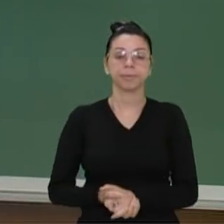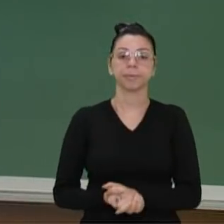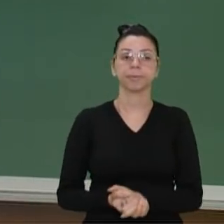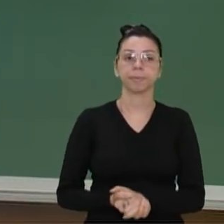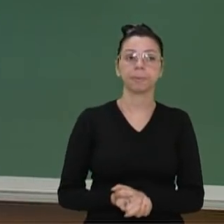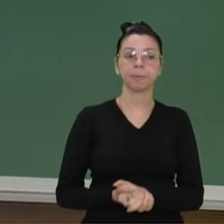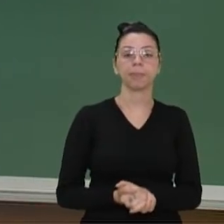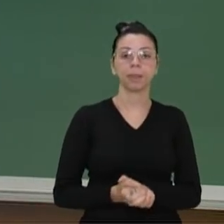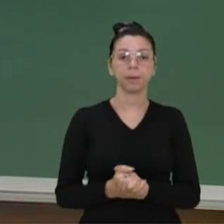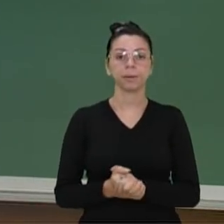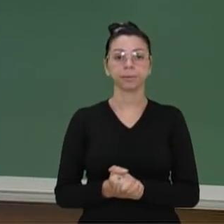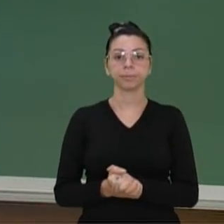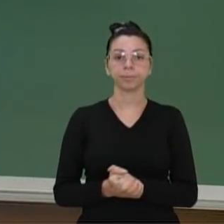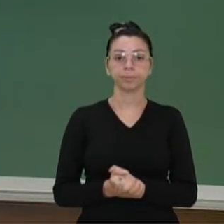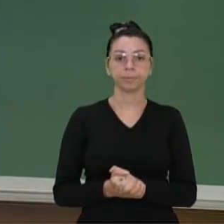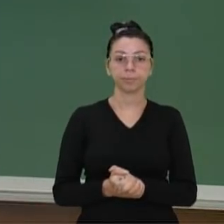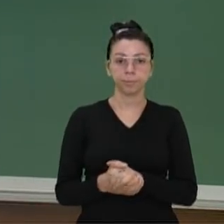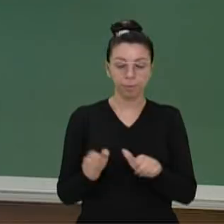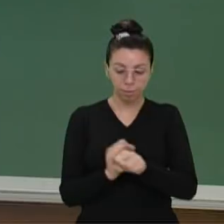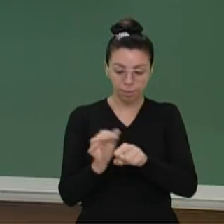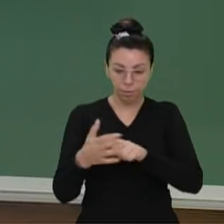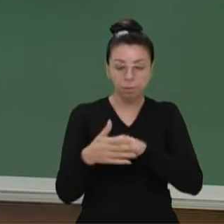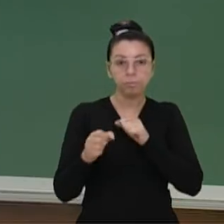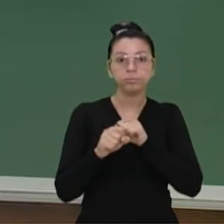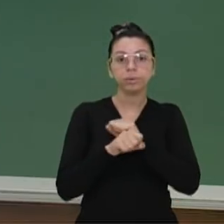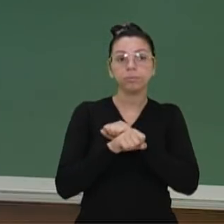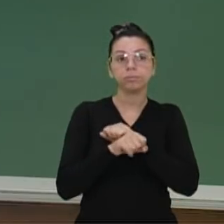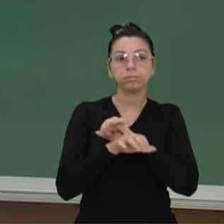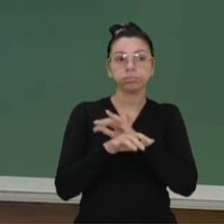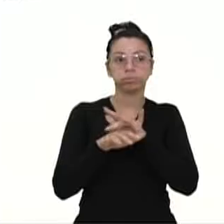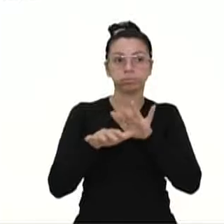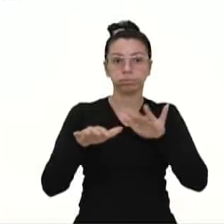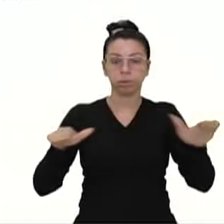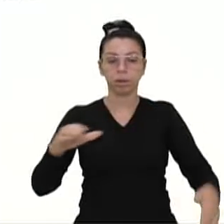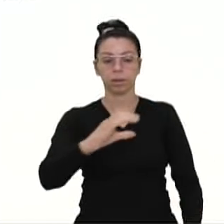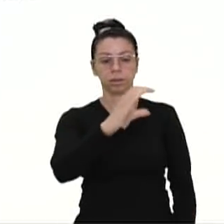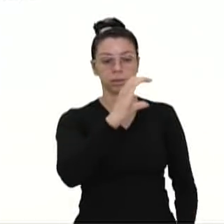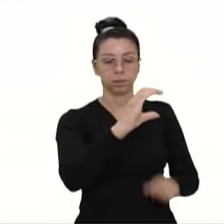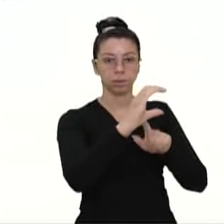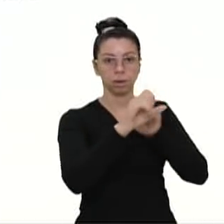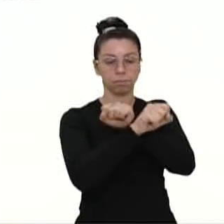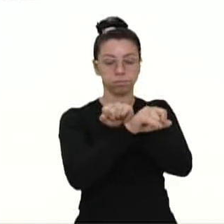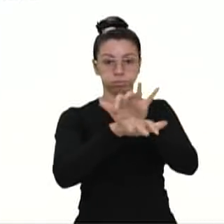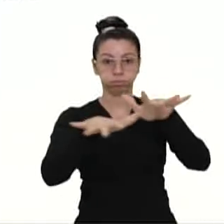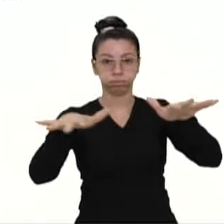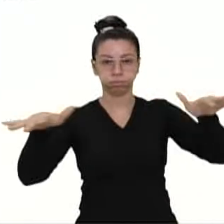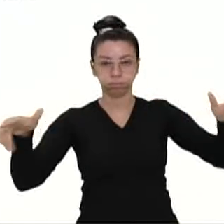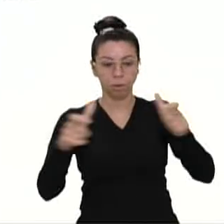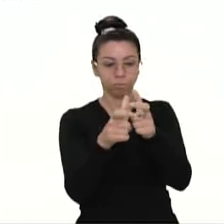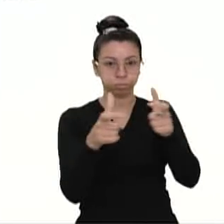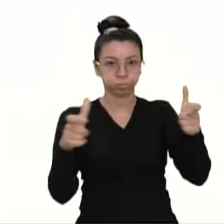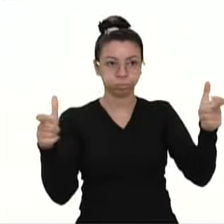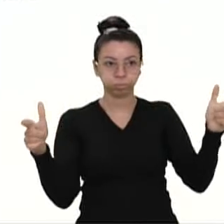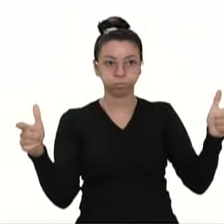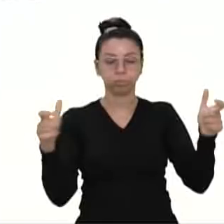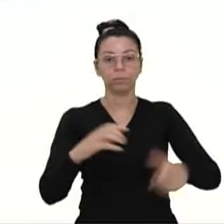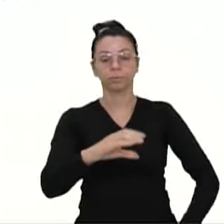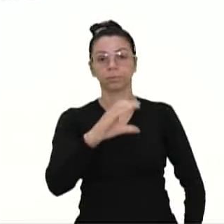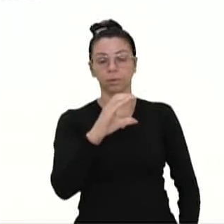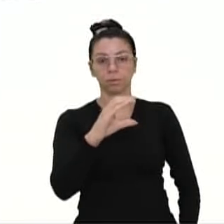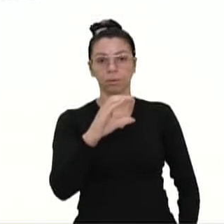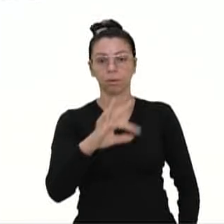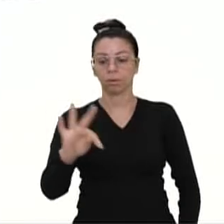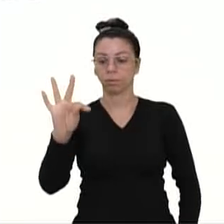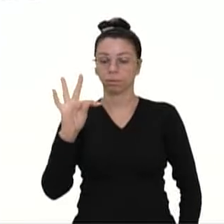Alguns dados, o crescimento exponencial é caracterizado pela forma C, o crescimento final depois de